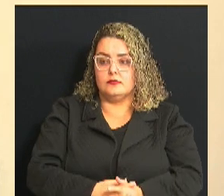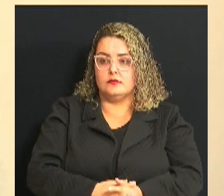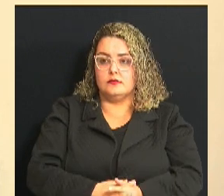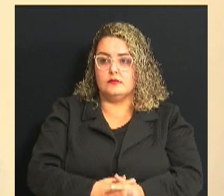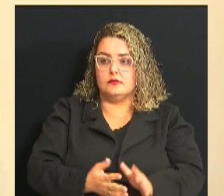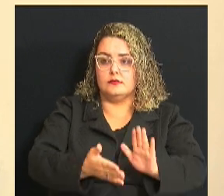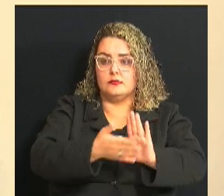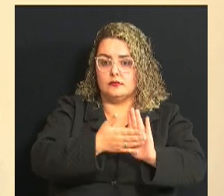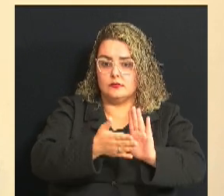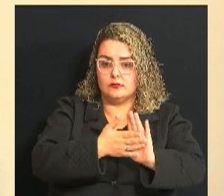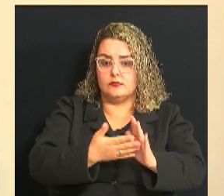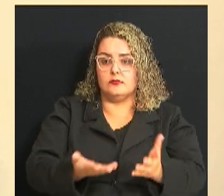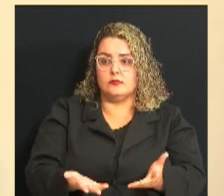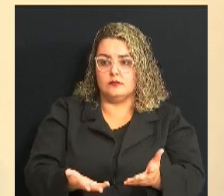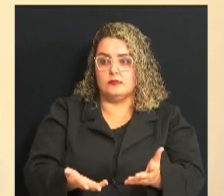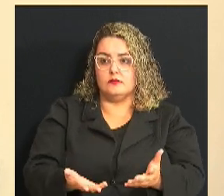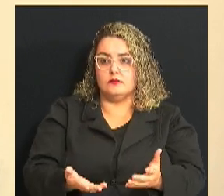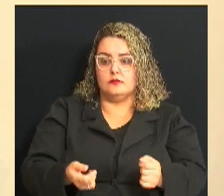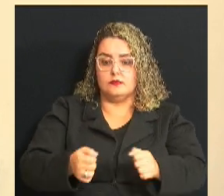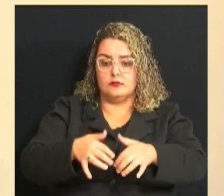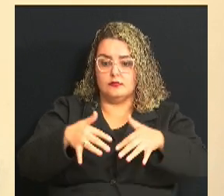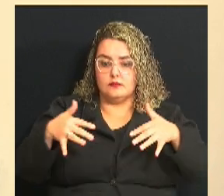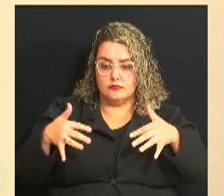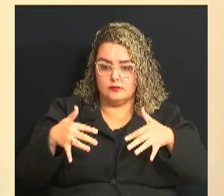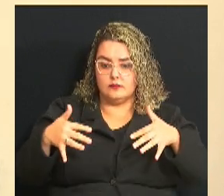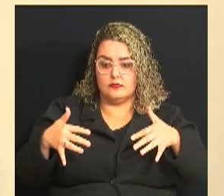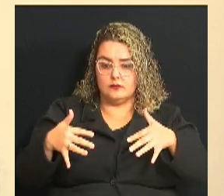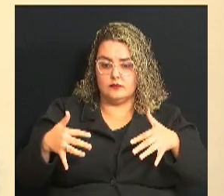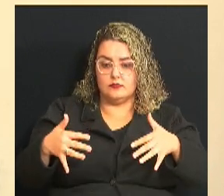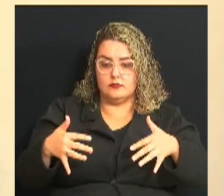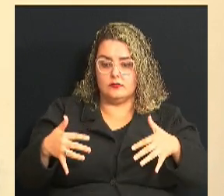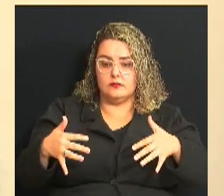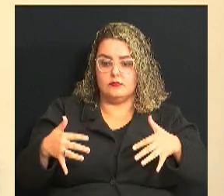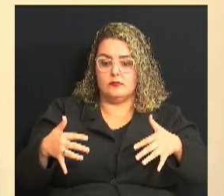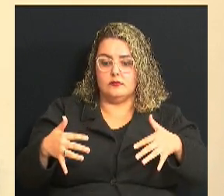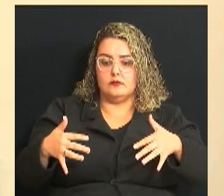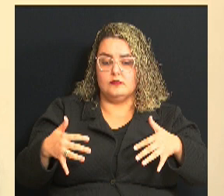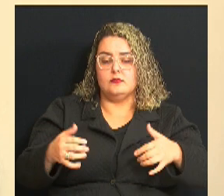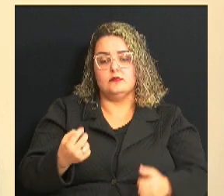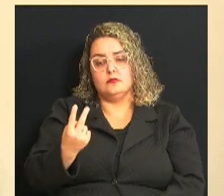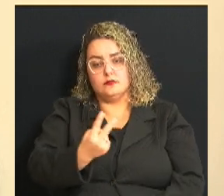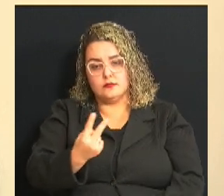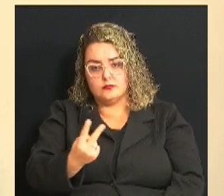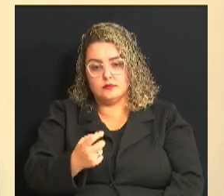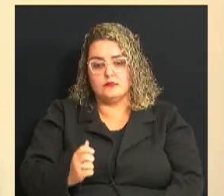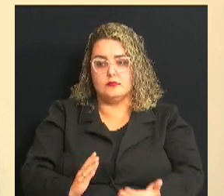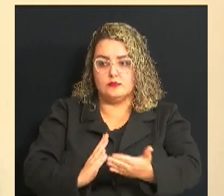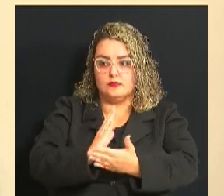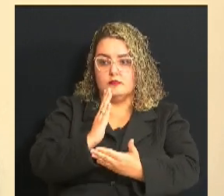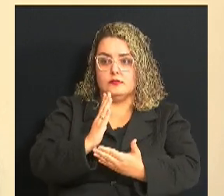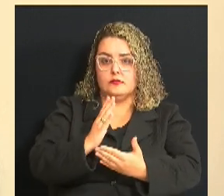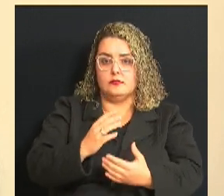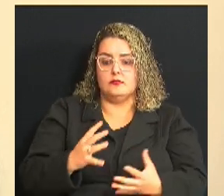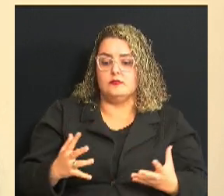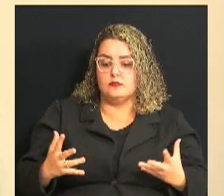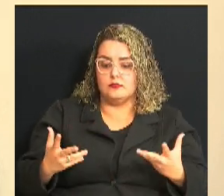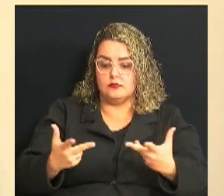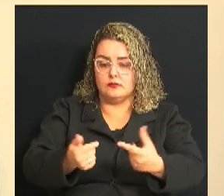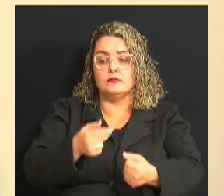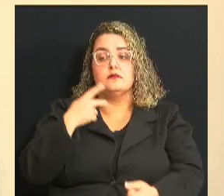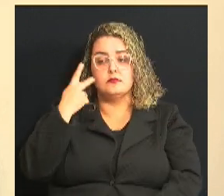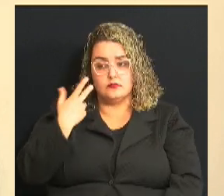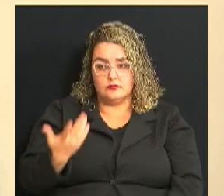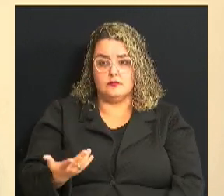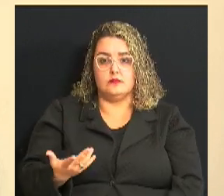proposta é submetida ao plenário. E os dois, né, foram aprovados por unanimidade. E o